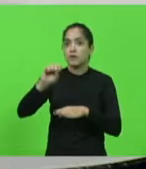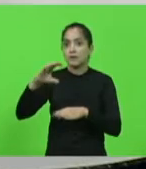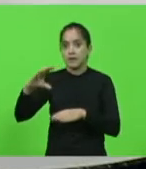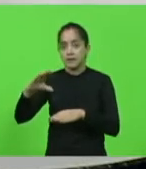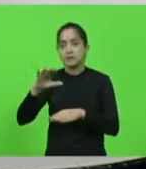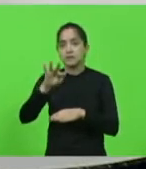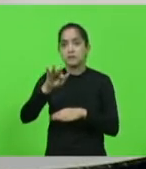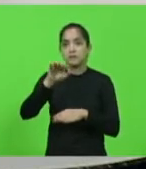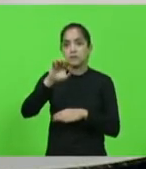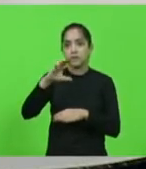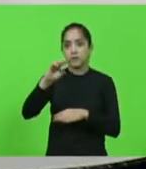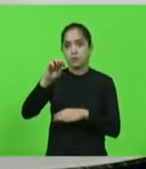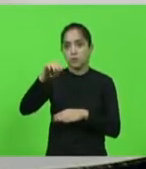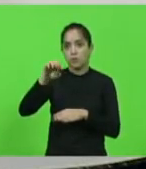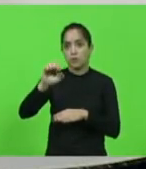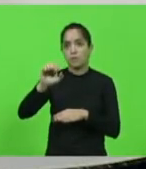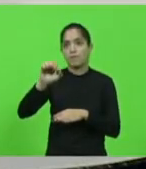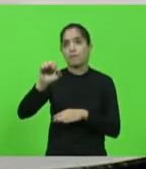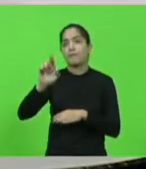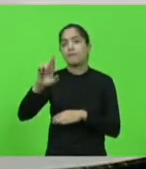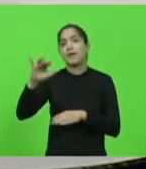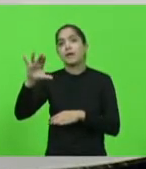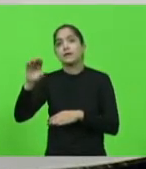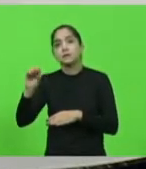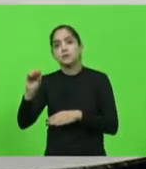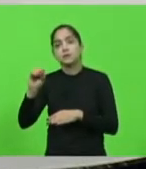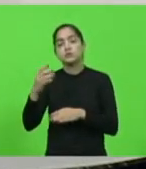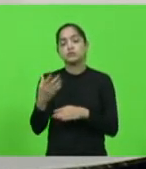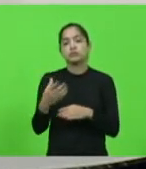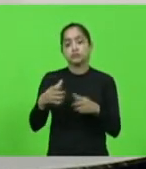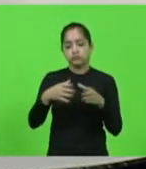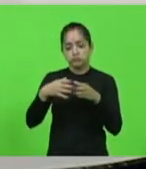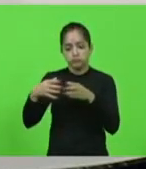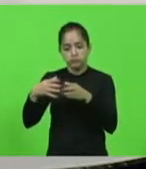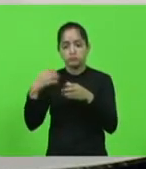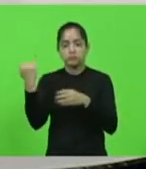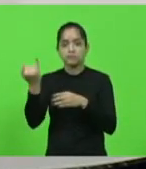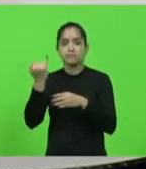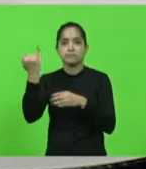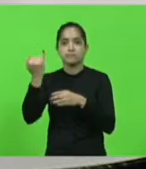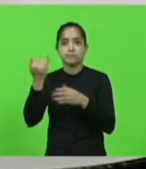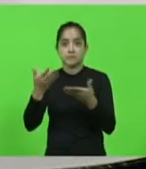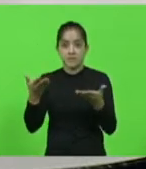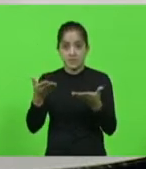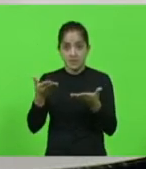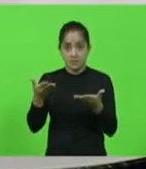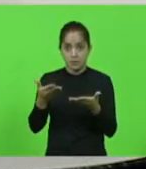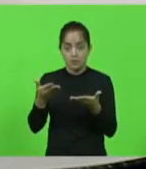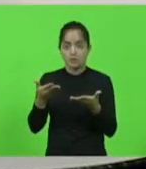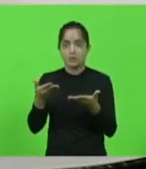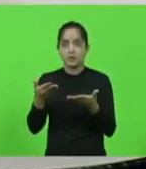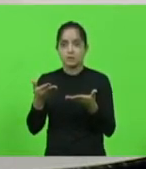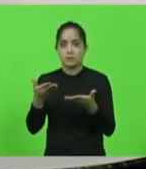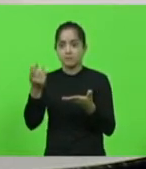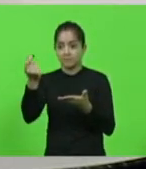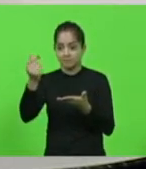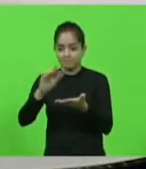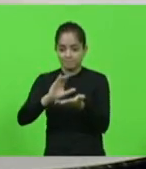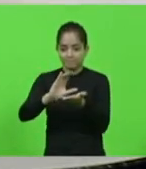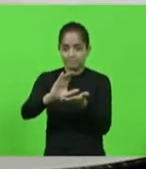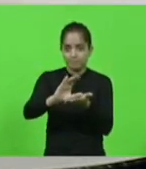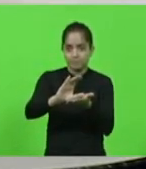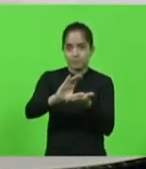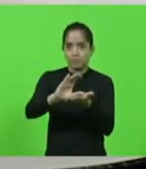e tantas outras instituições relevantes que vão poder agora, no lugar de botar lá o seu dinheirinho, o seu